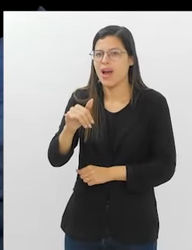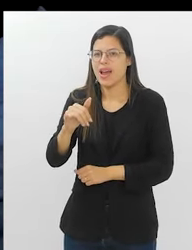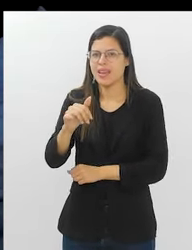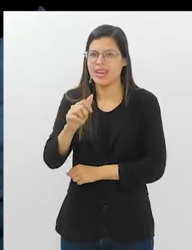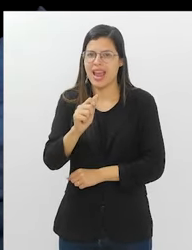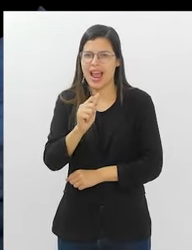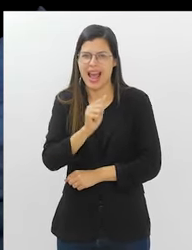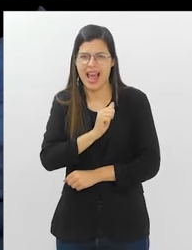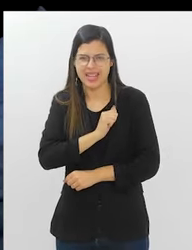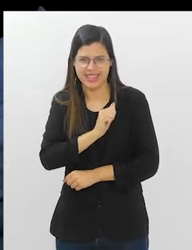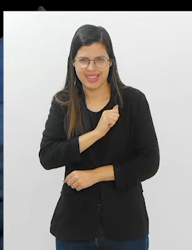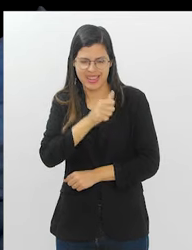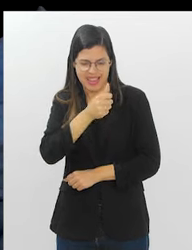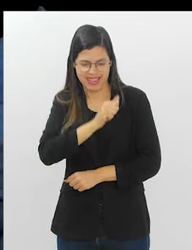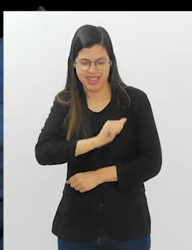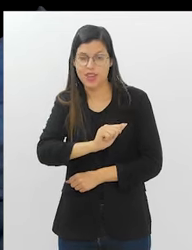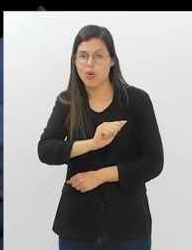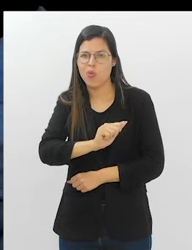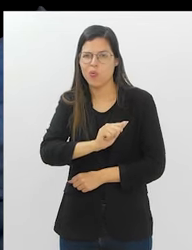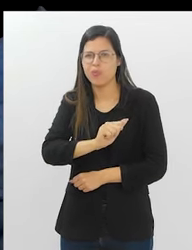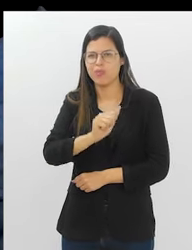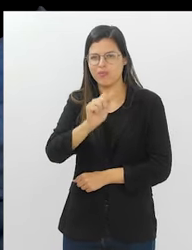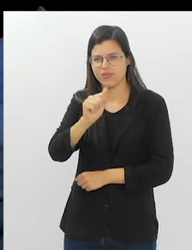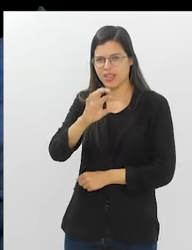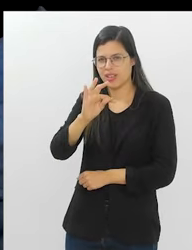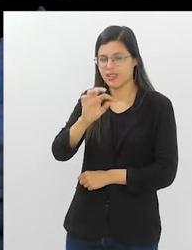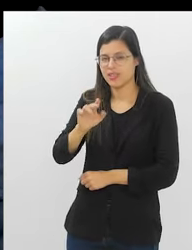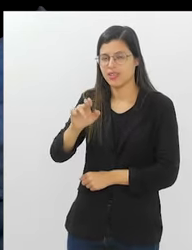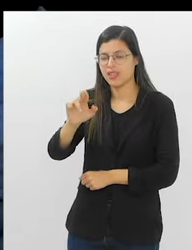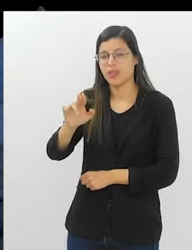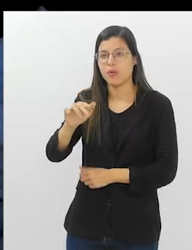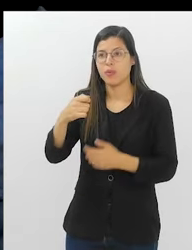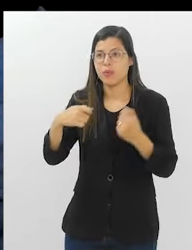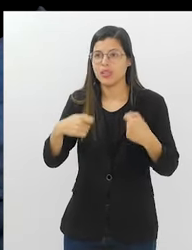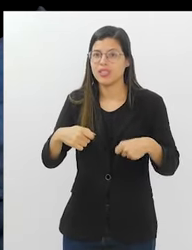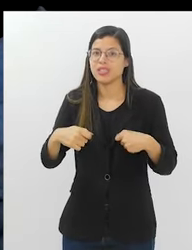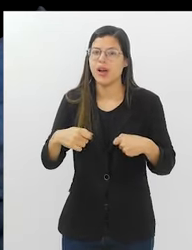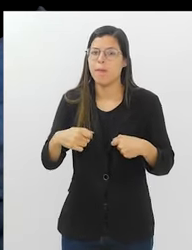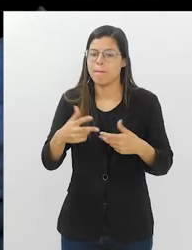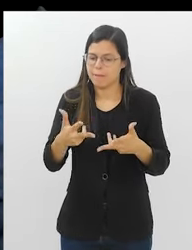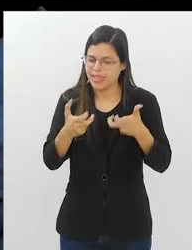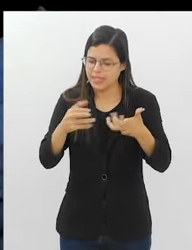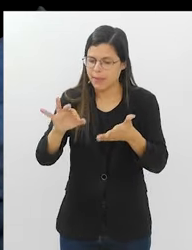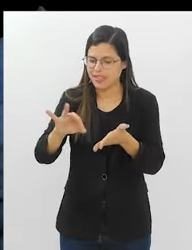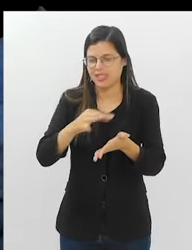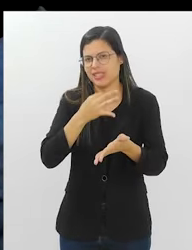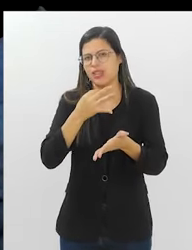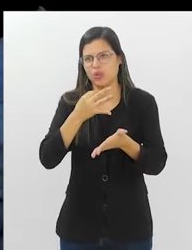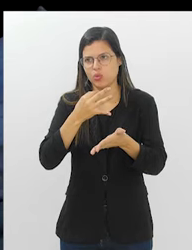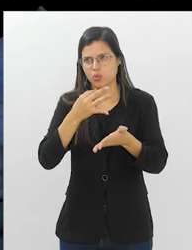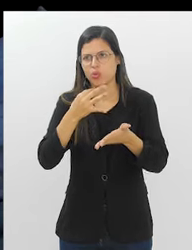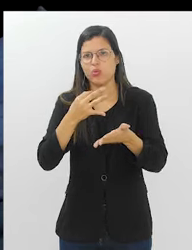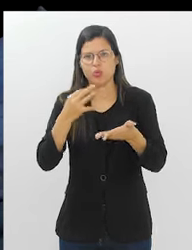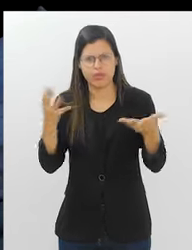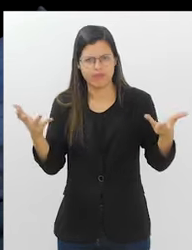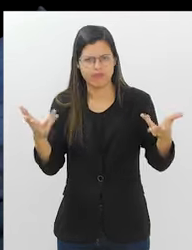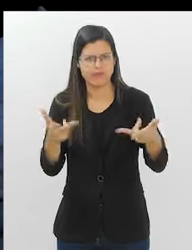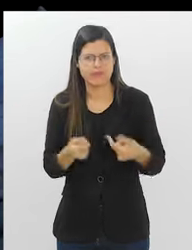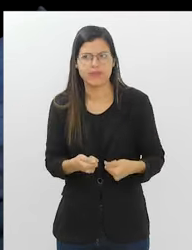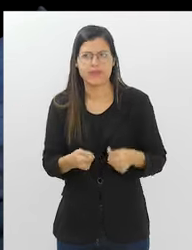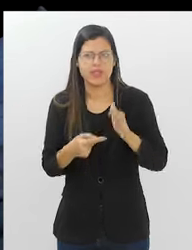tendo que reconhecer essa assinatura. É realmente uma coisa fantástica. É uma maravilha.